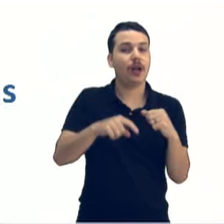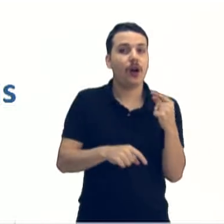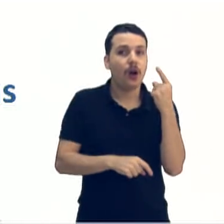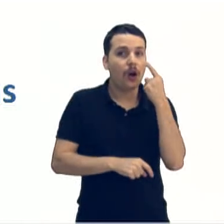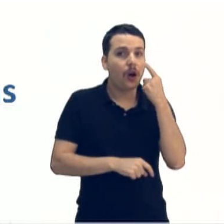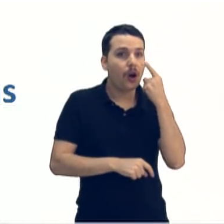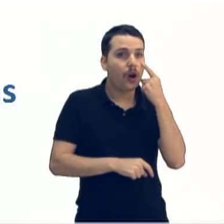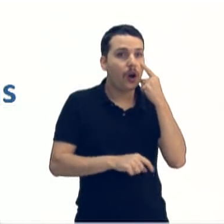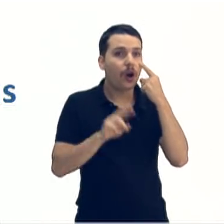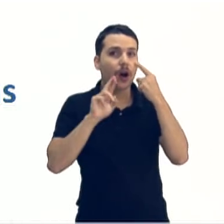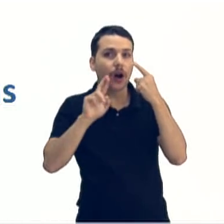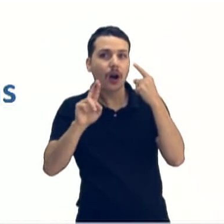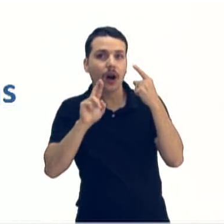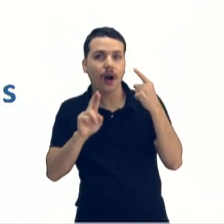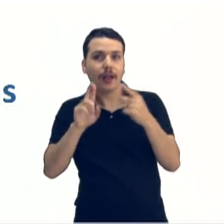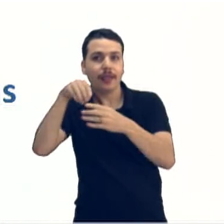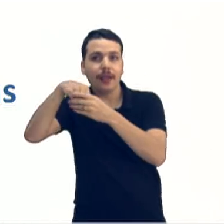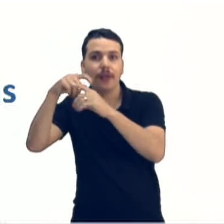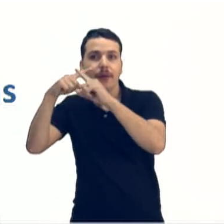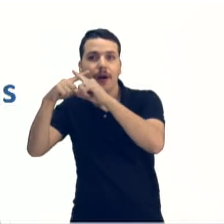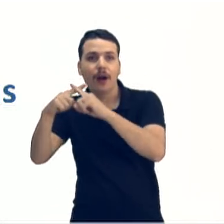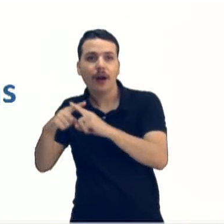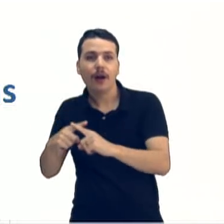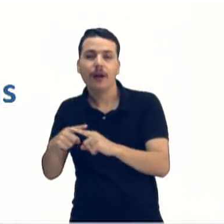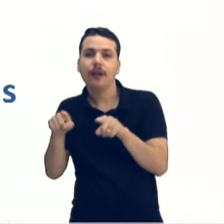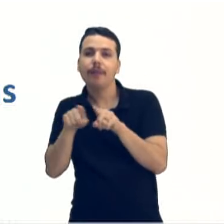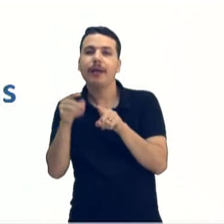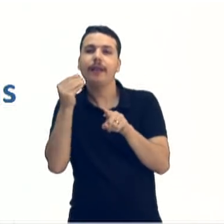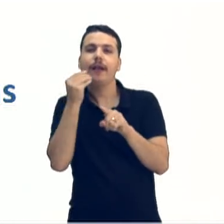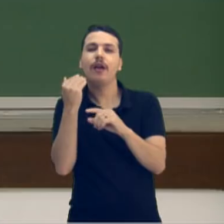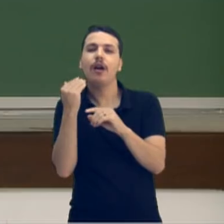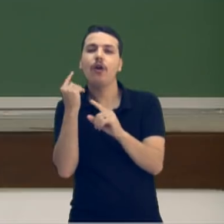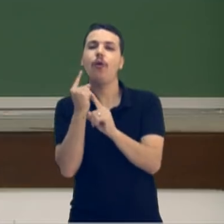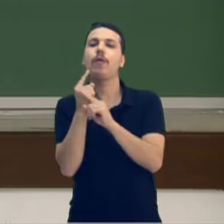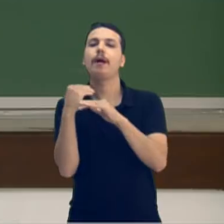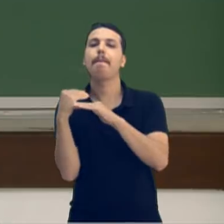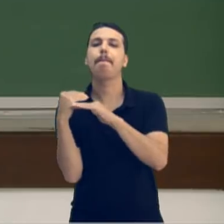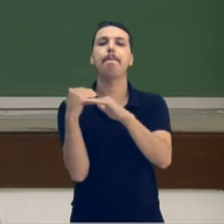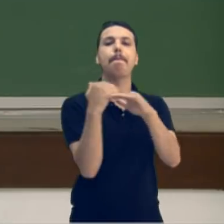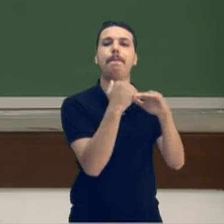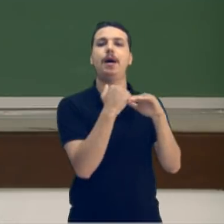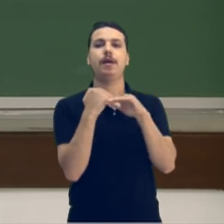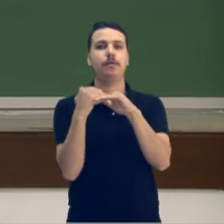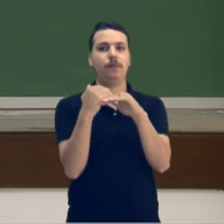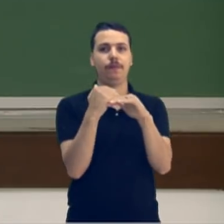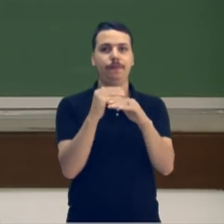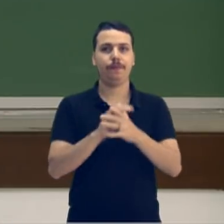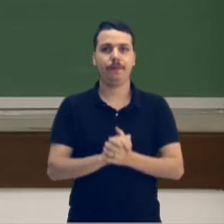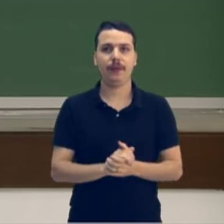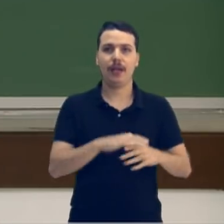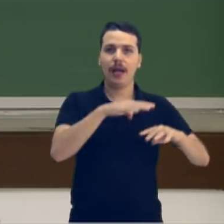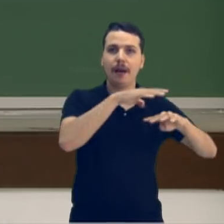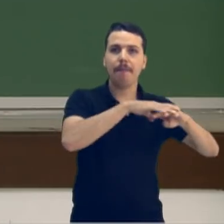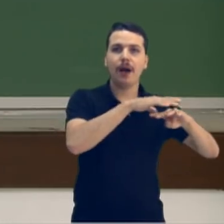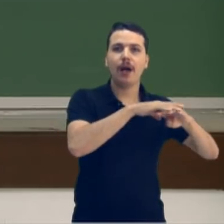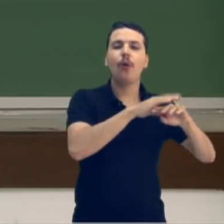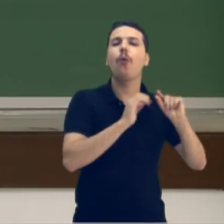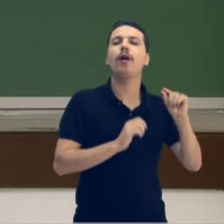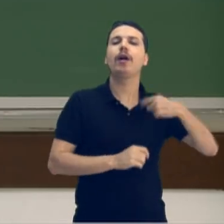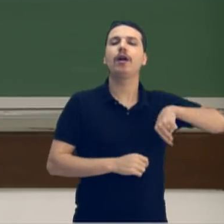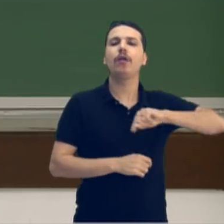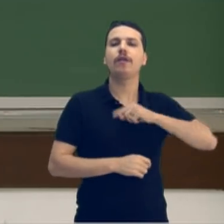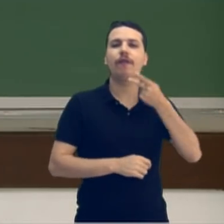os produtos encontrados nas tabuadas e encontre um padrão. Na matemática, nós chamamos isso de